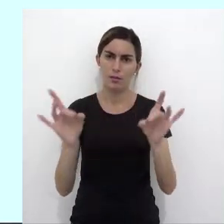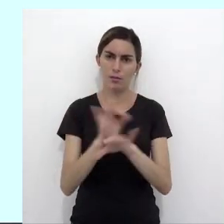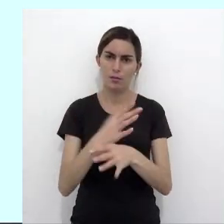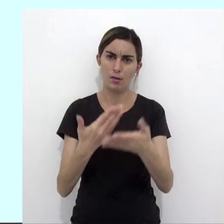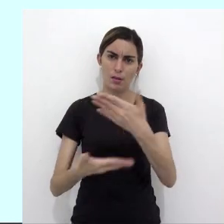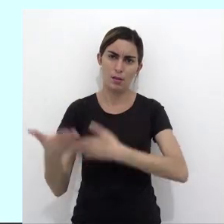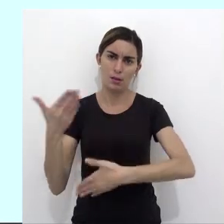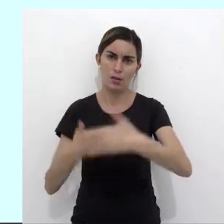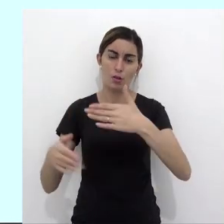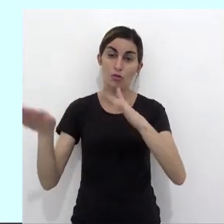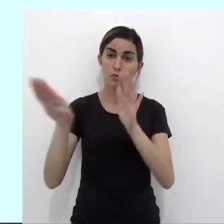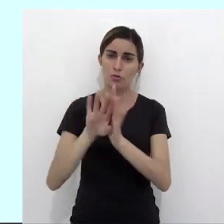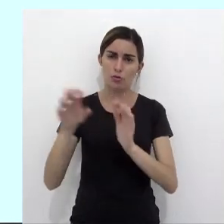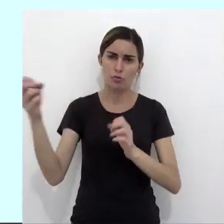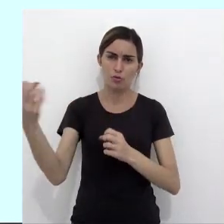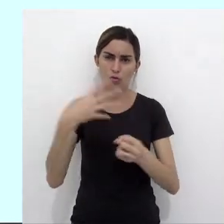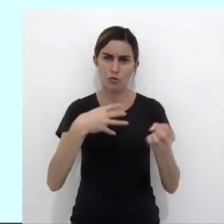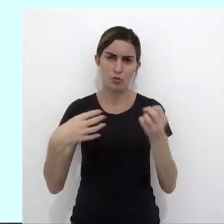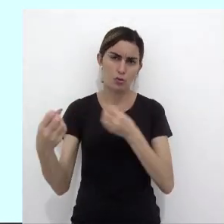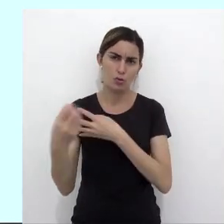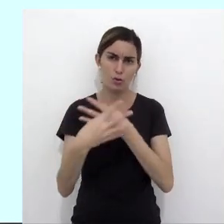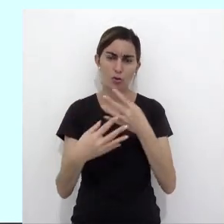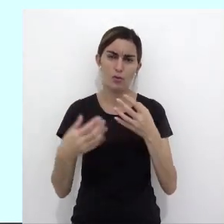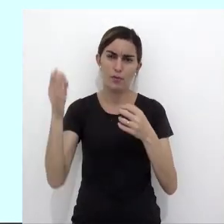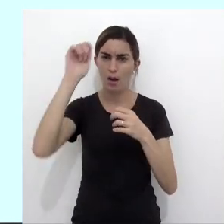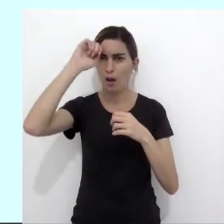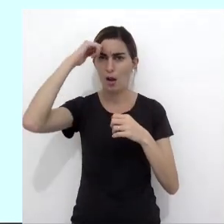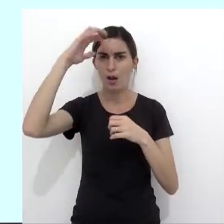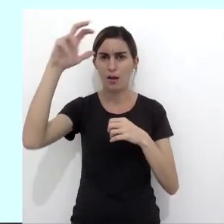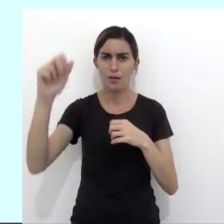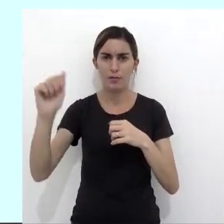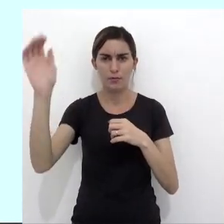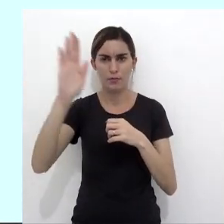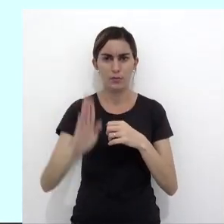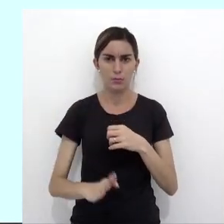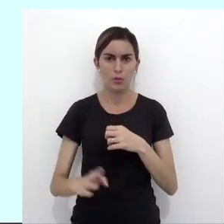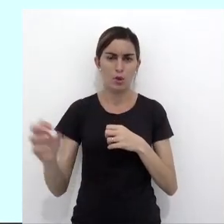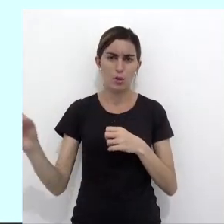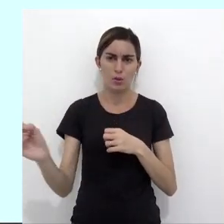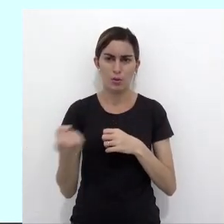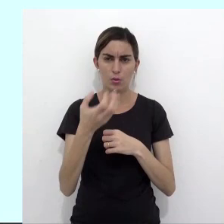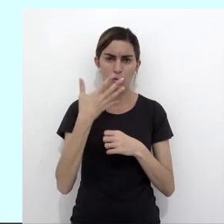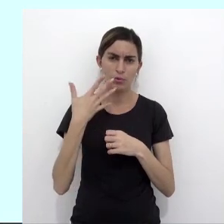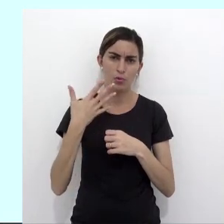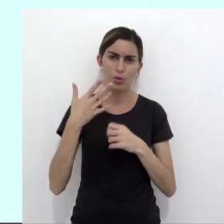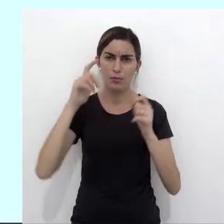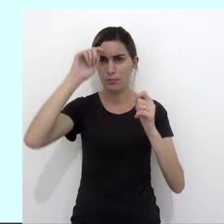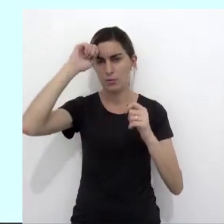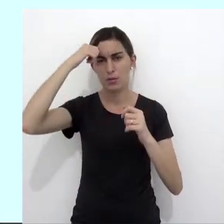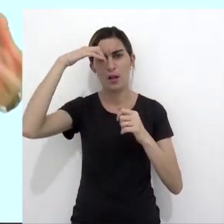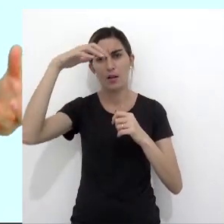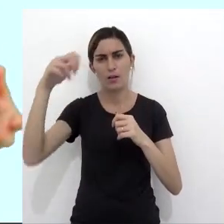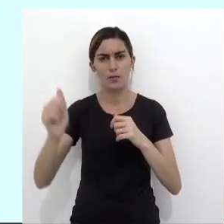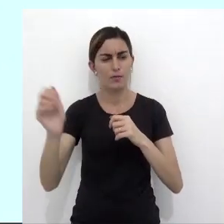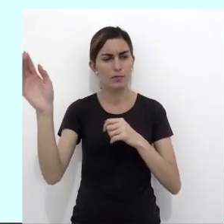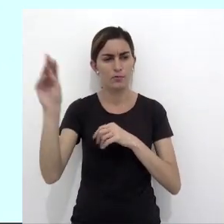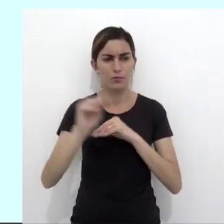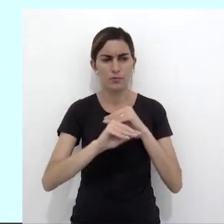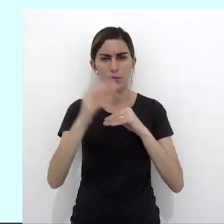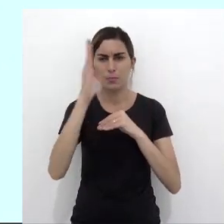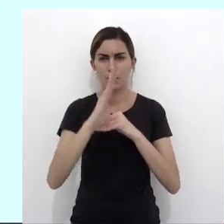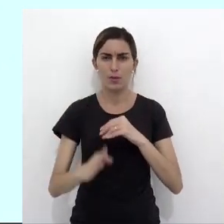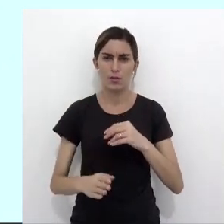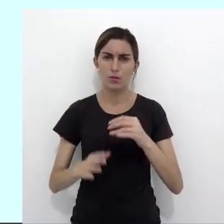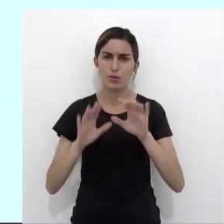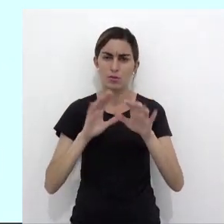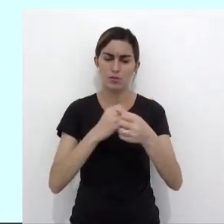de novos escravos que vinham da África para o Brasil, e novos africanos que vinham para o Brasil para se tornarem